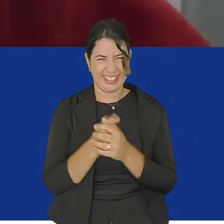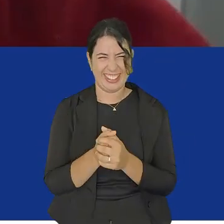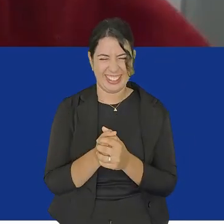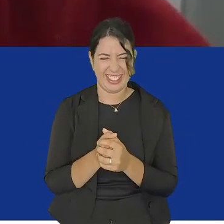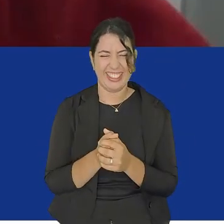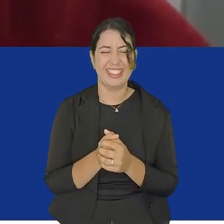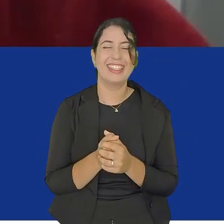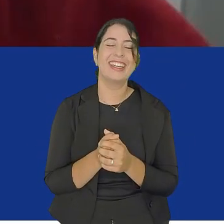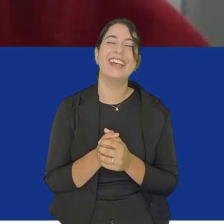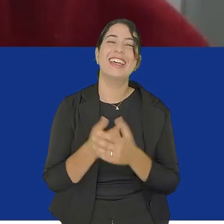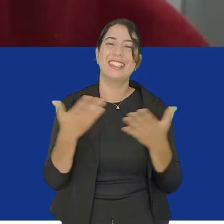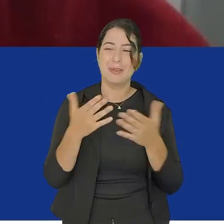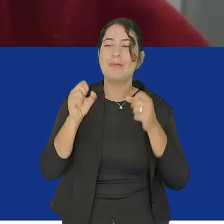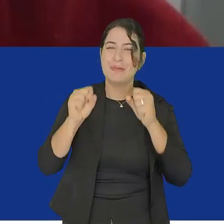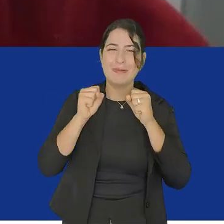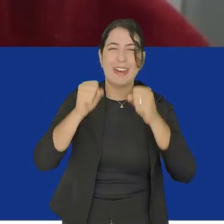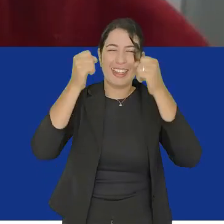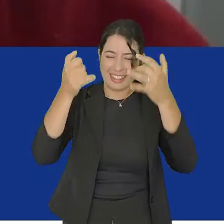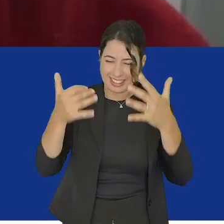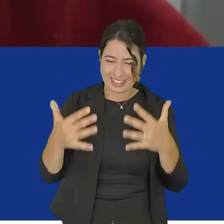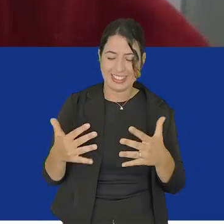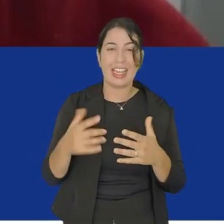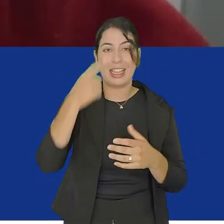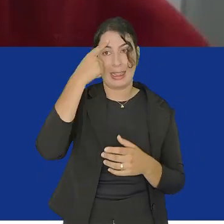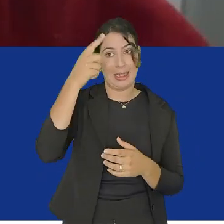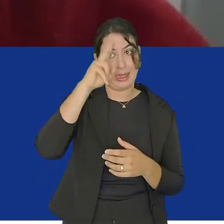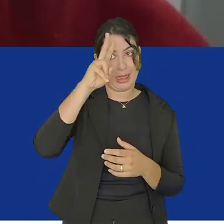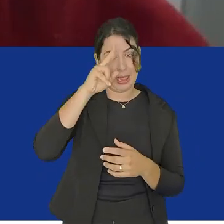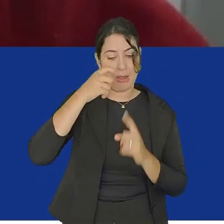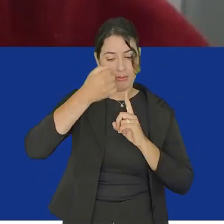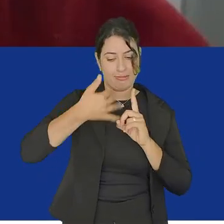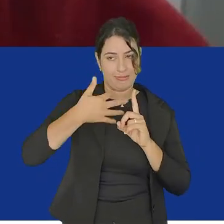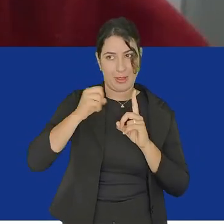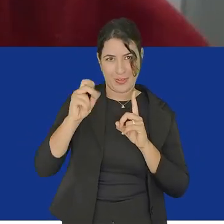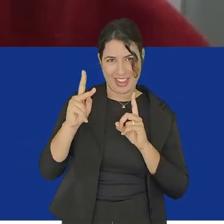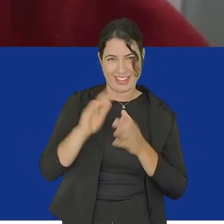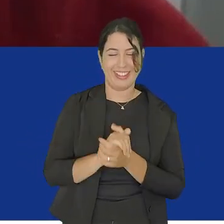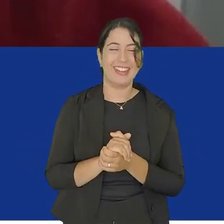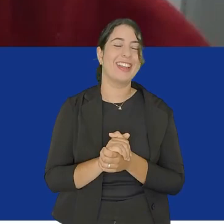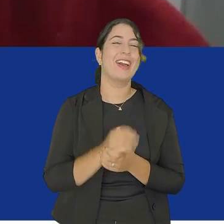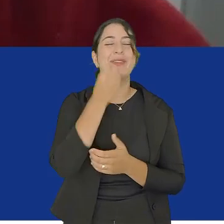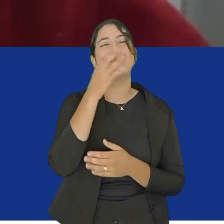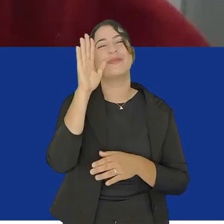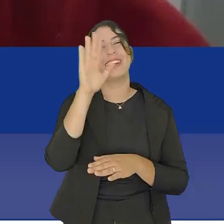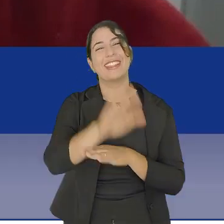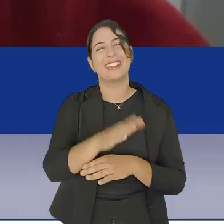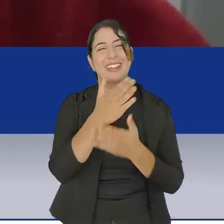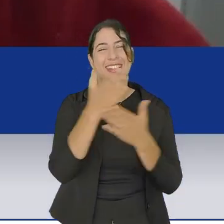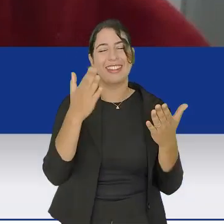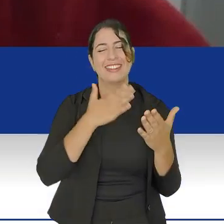Então, não vou me demorar aqui de passar a palavra e peço só para lembrar da audiodescrição, tá bom? Boa tarde,